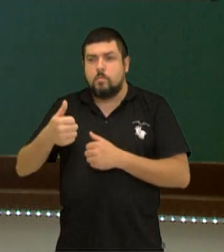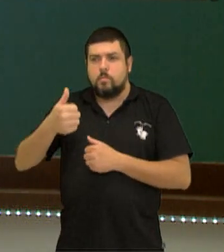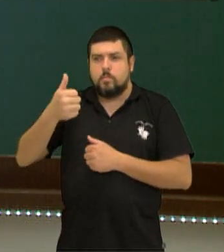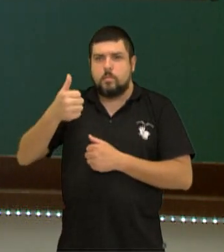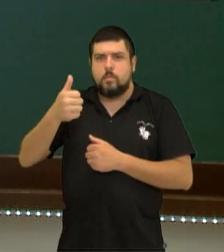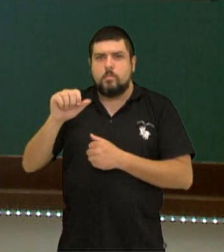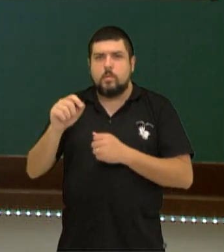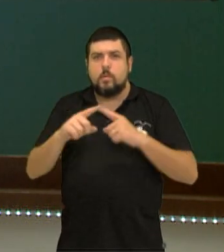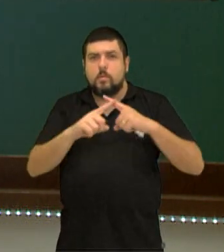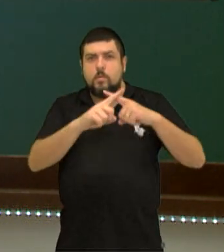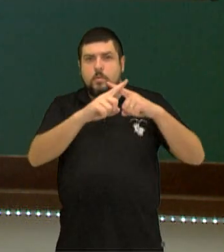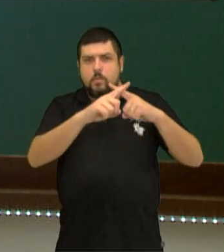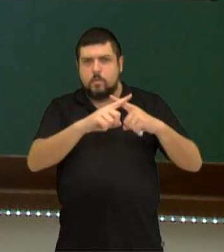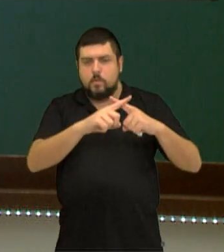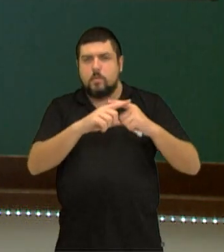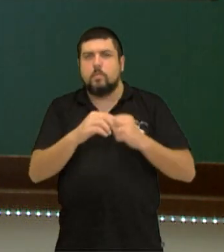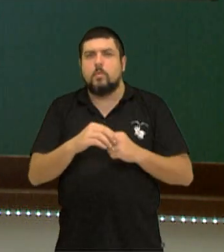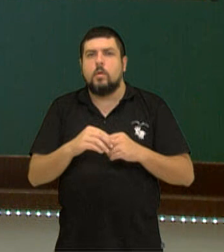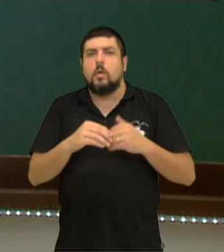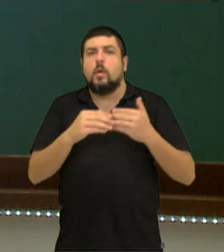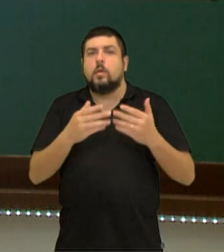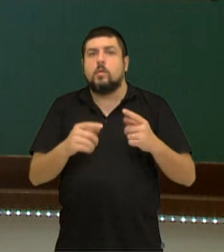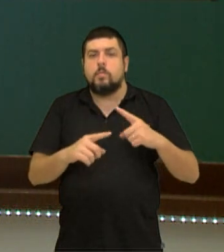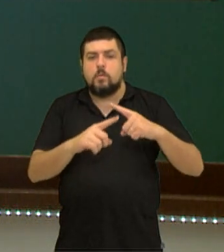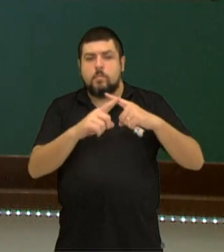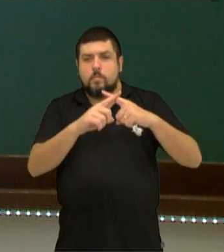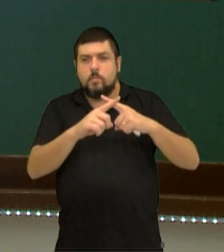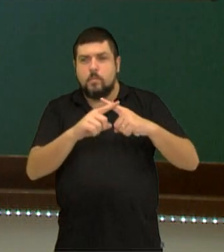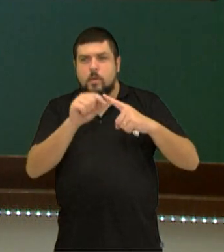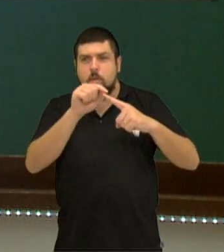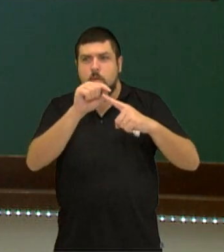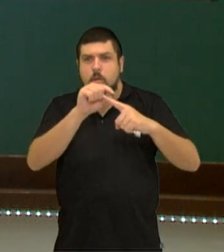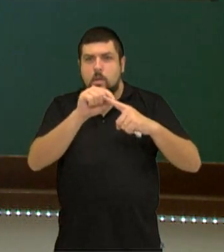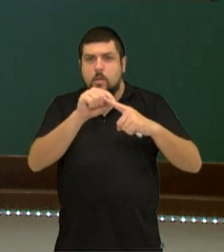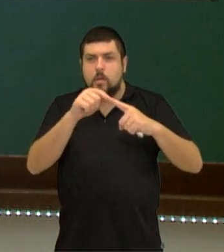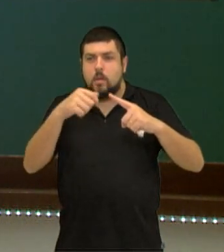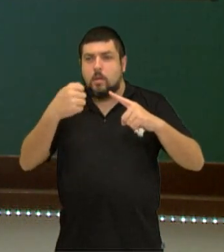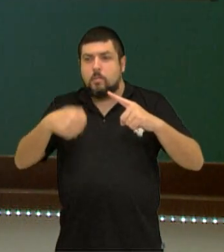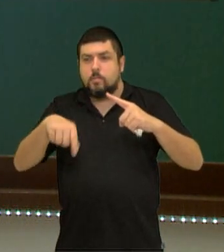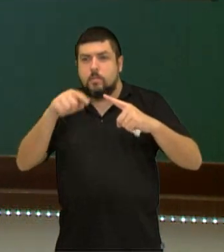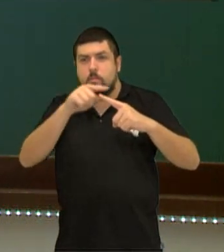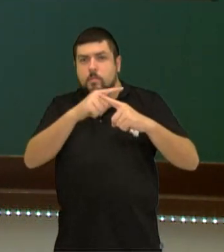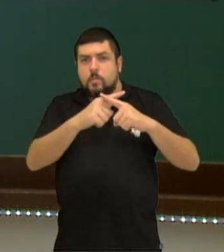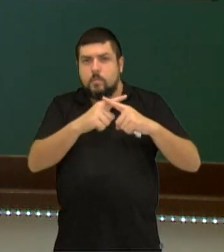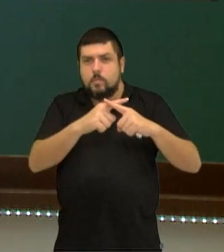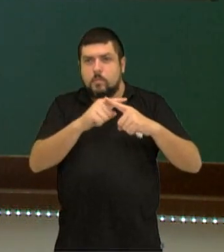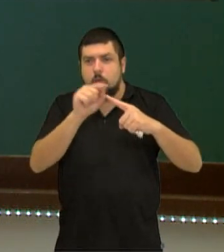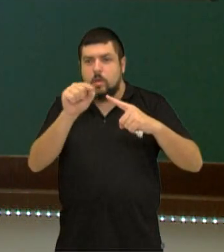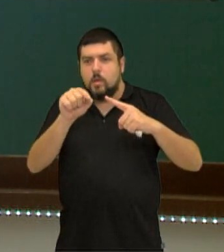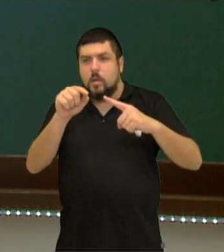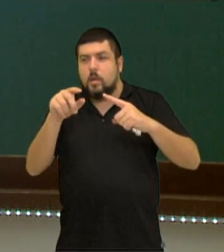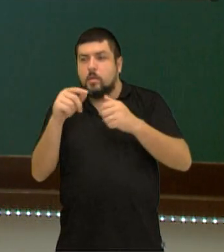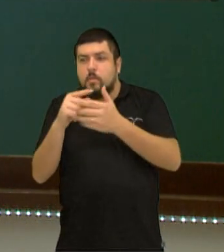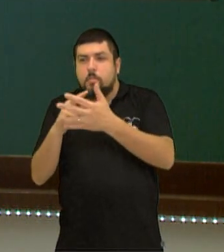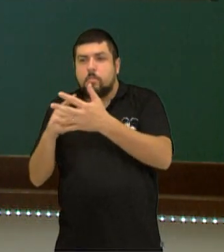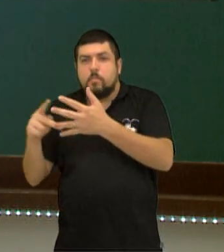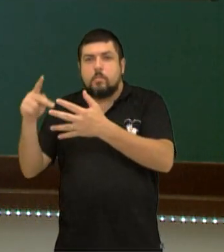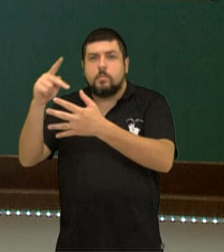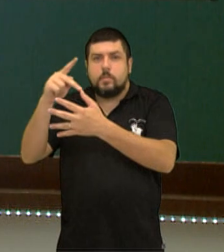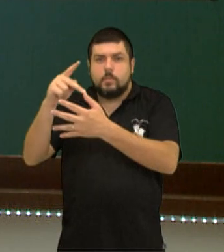primeiro a multiplicação, para que essa diferença tenha prioridade na resolução, eu